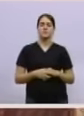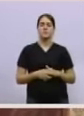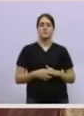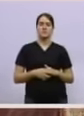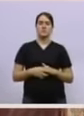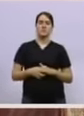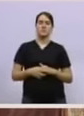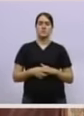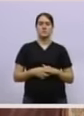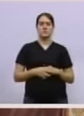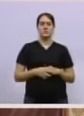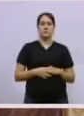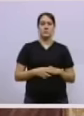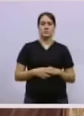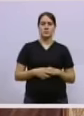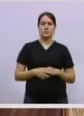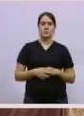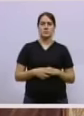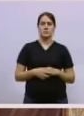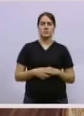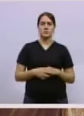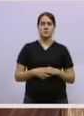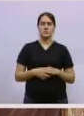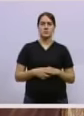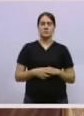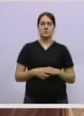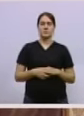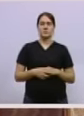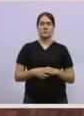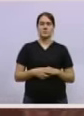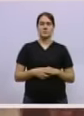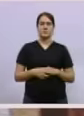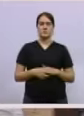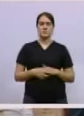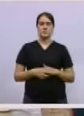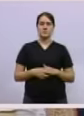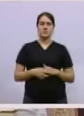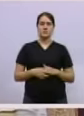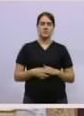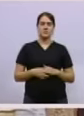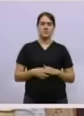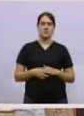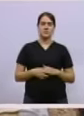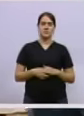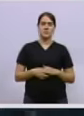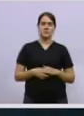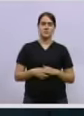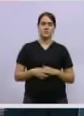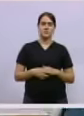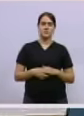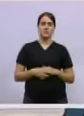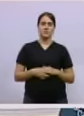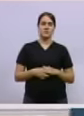não nasceu para morrer despencado, ele quer morrer duro, rígido. Ele só despenca porque a gente não cuida. Claro, a lei da gravidade depois